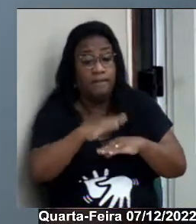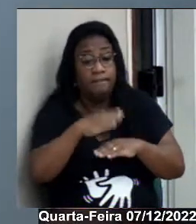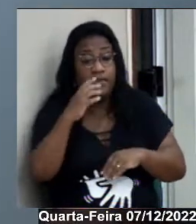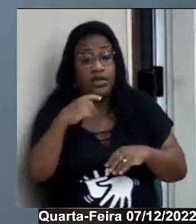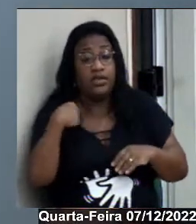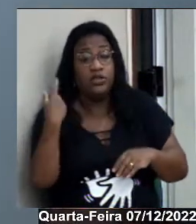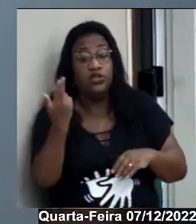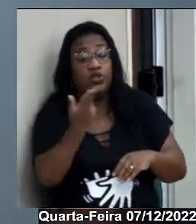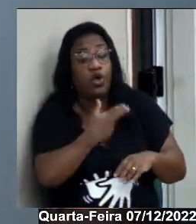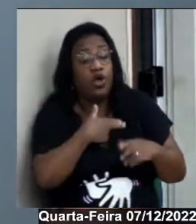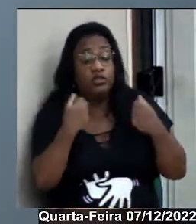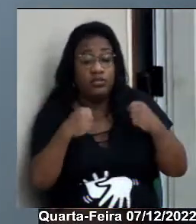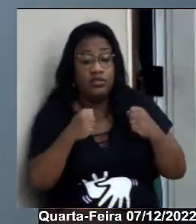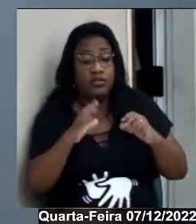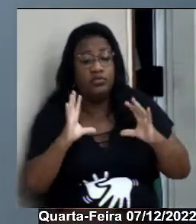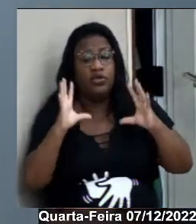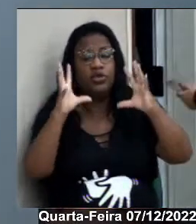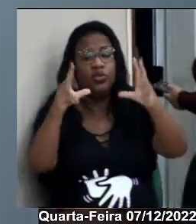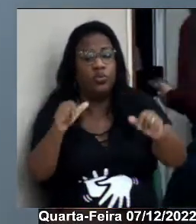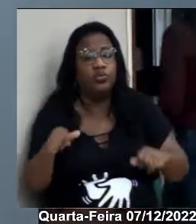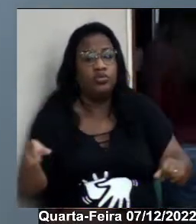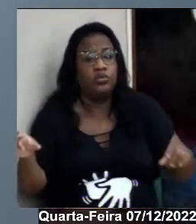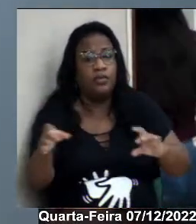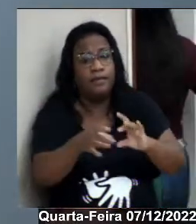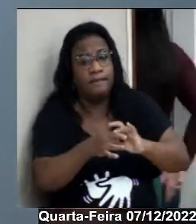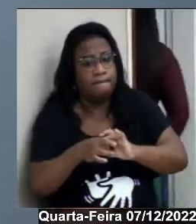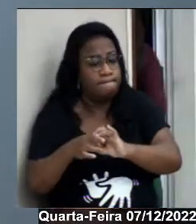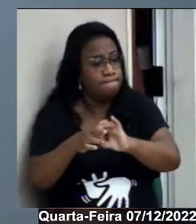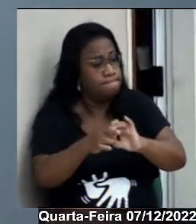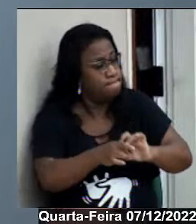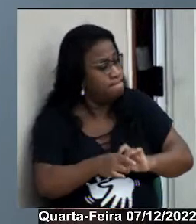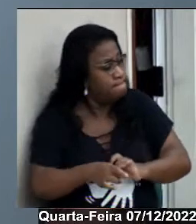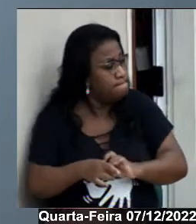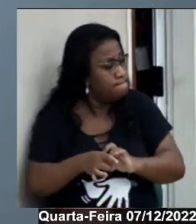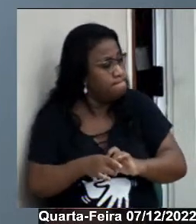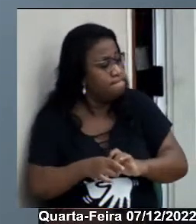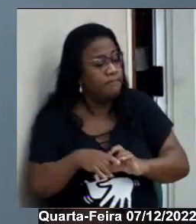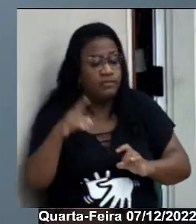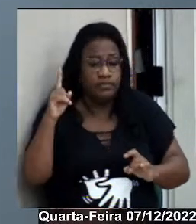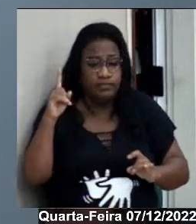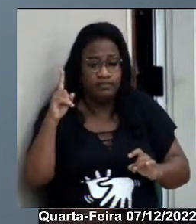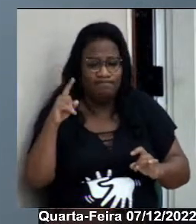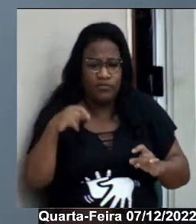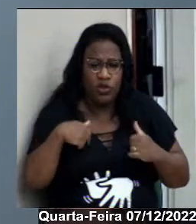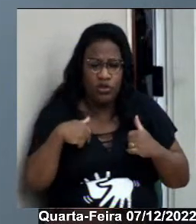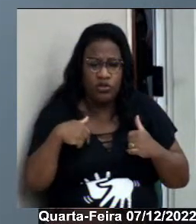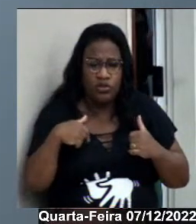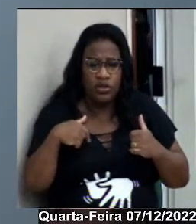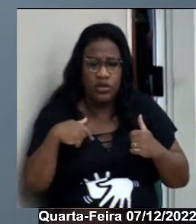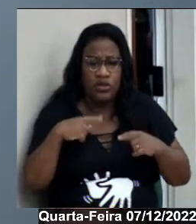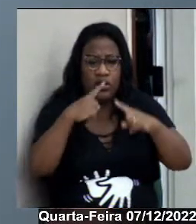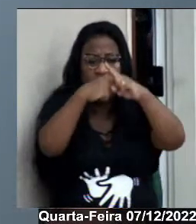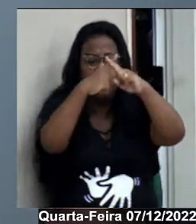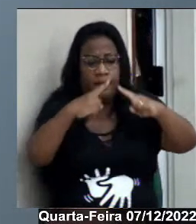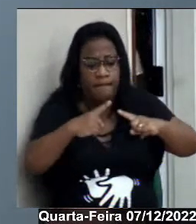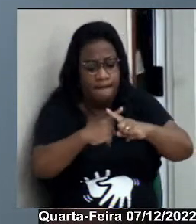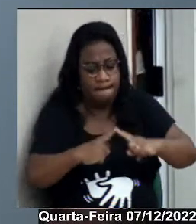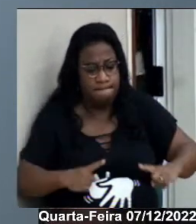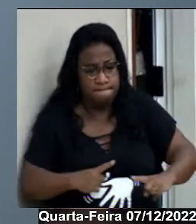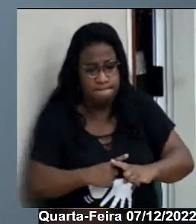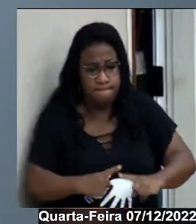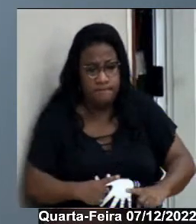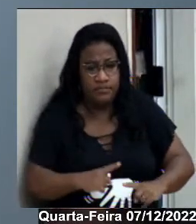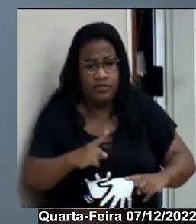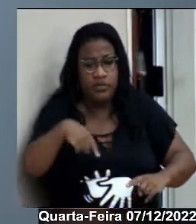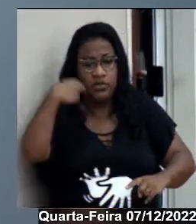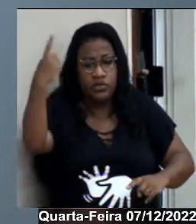para isso, nós precisamos que todos estejam conosco. Nós enfrentamos equipes de nome. Provavelmente, alguns de